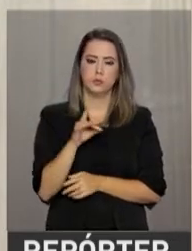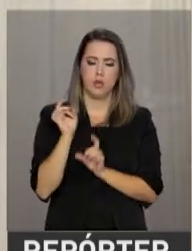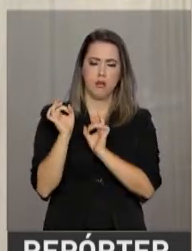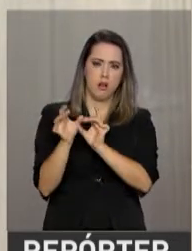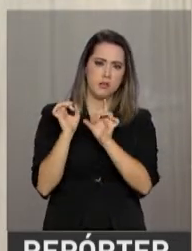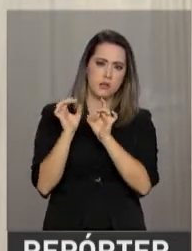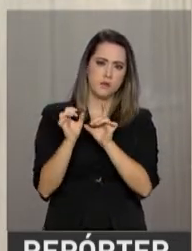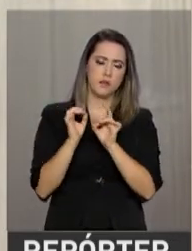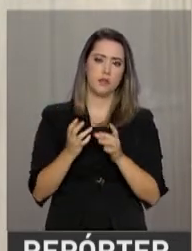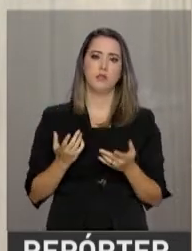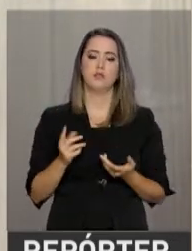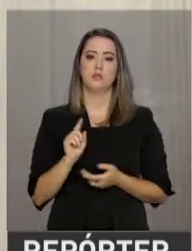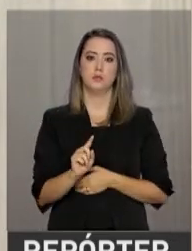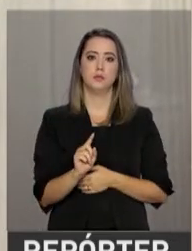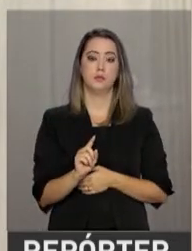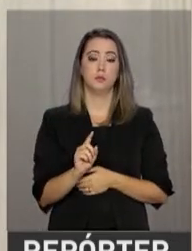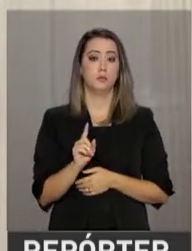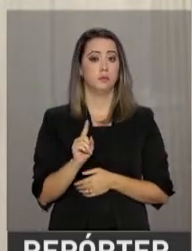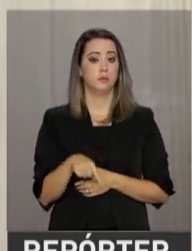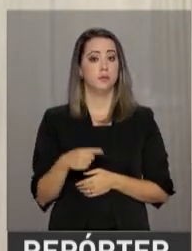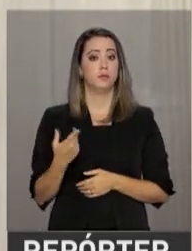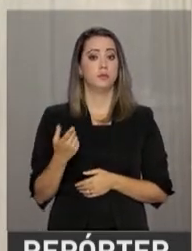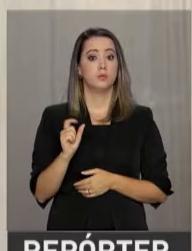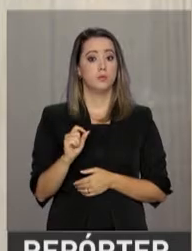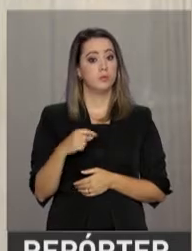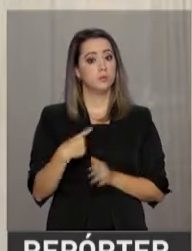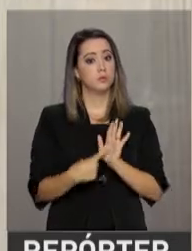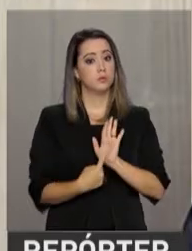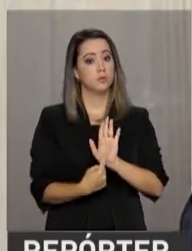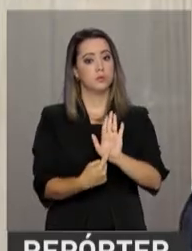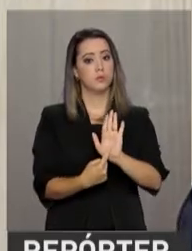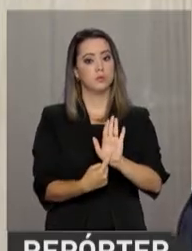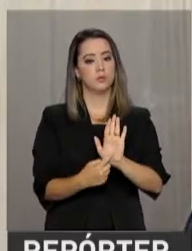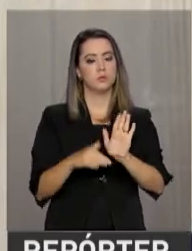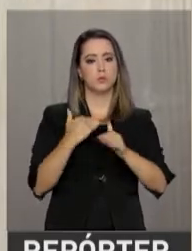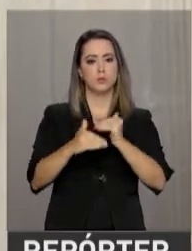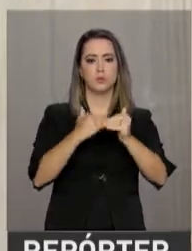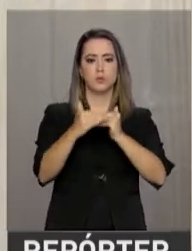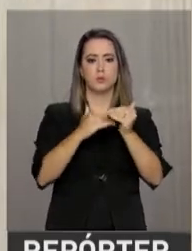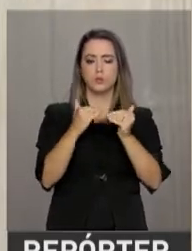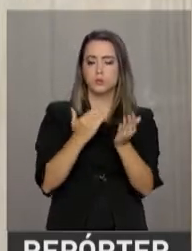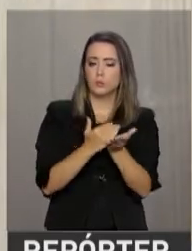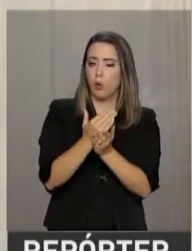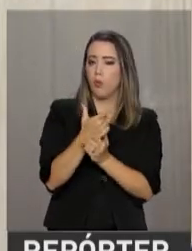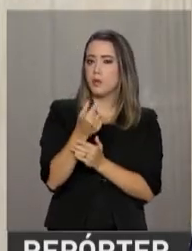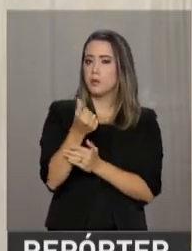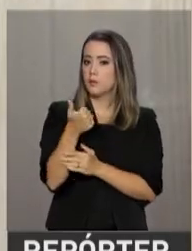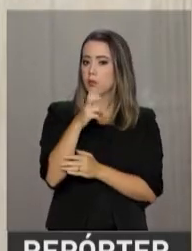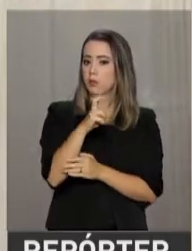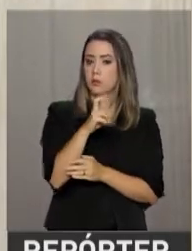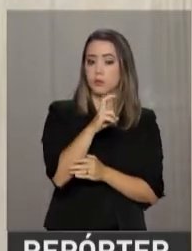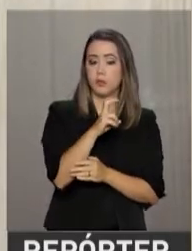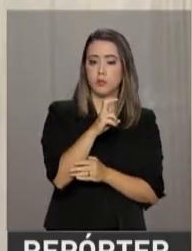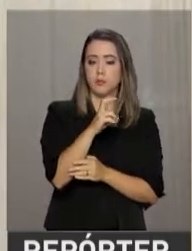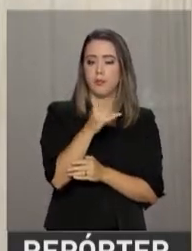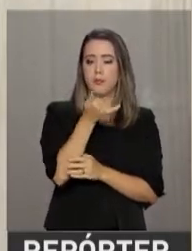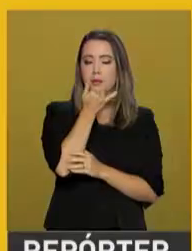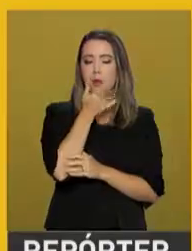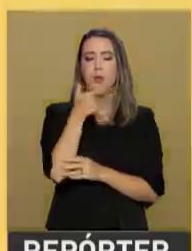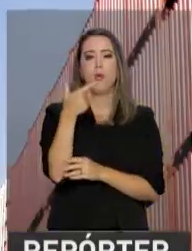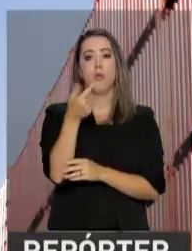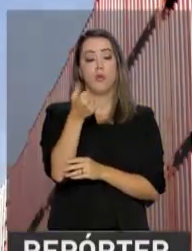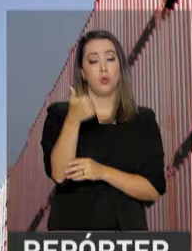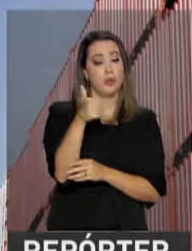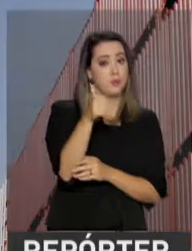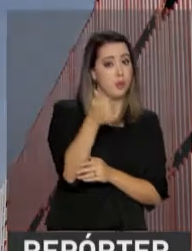exportações e mostra é esse crescimento desde 2011 é extraordinário